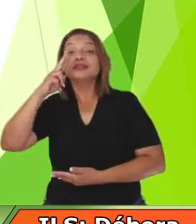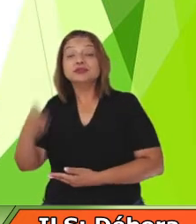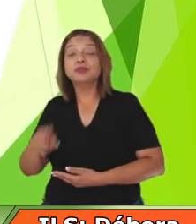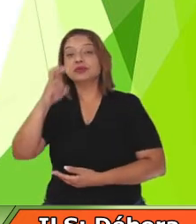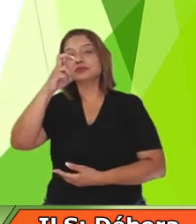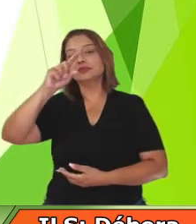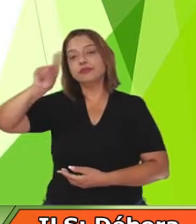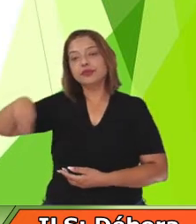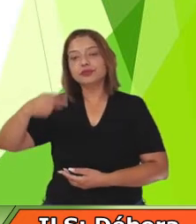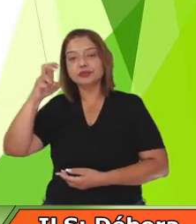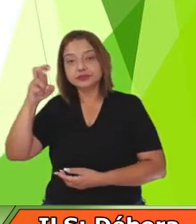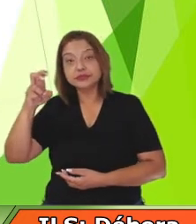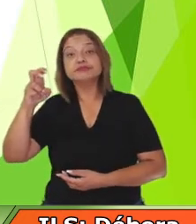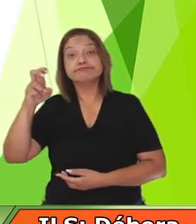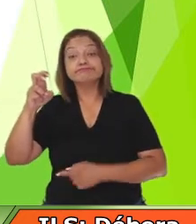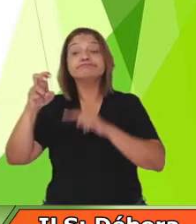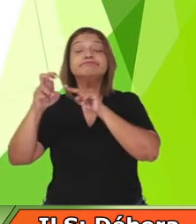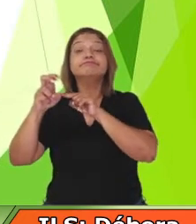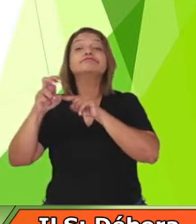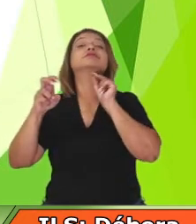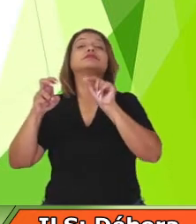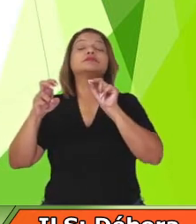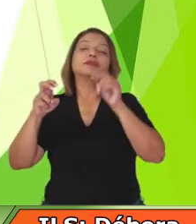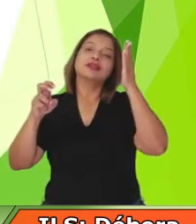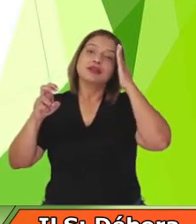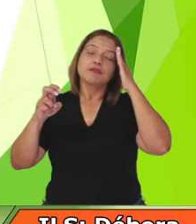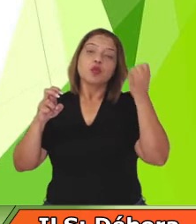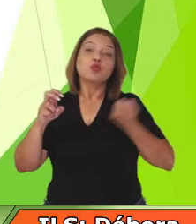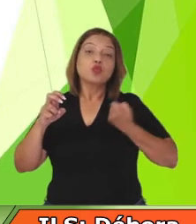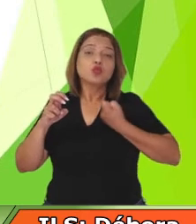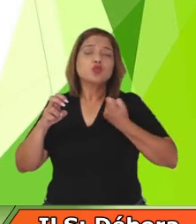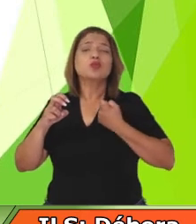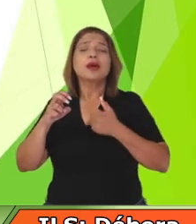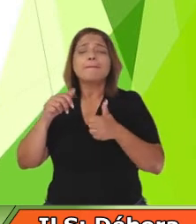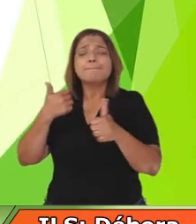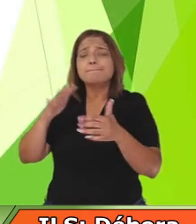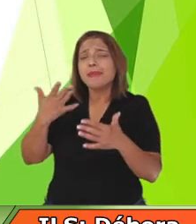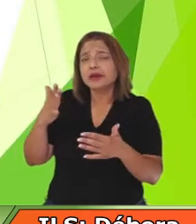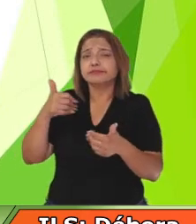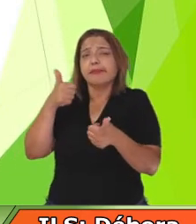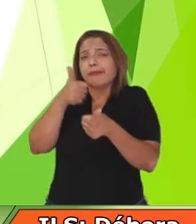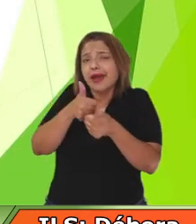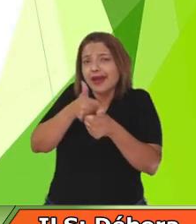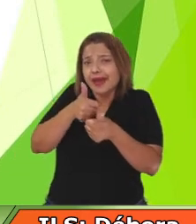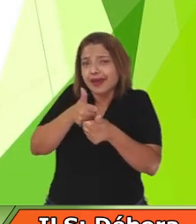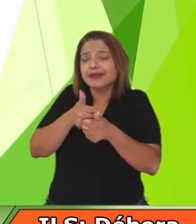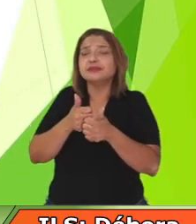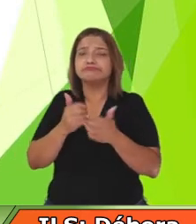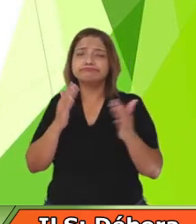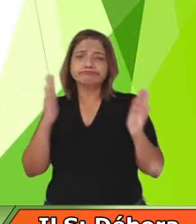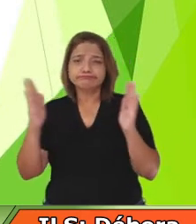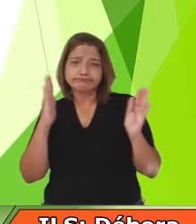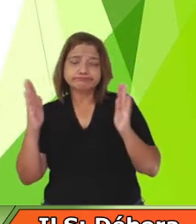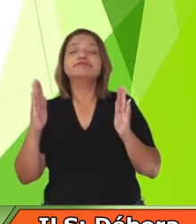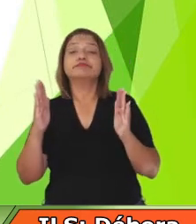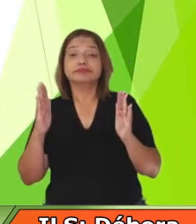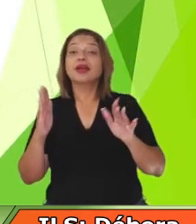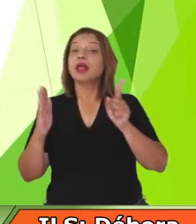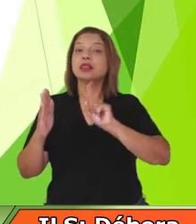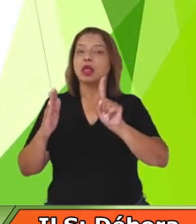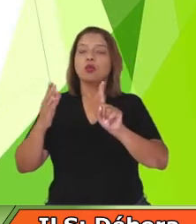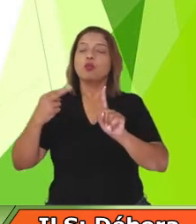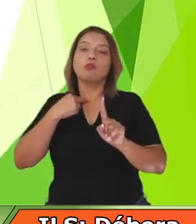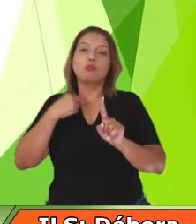valor aproximado das raízes não exatas, que não são números primos.